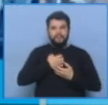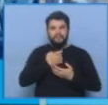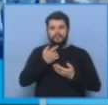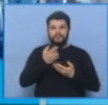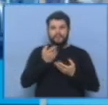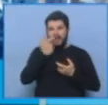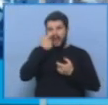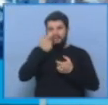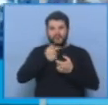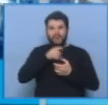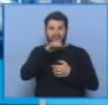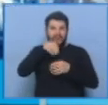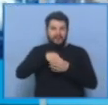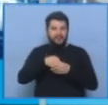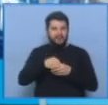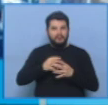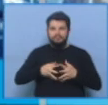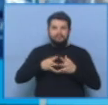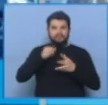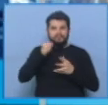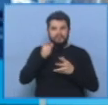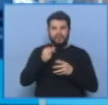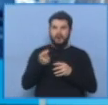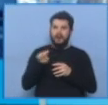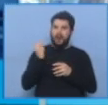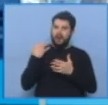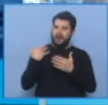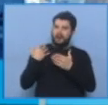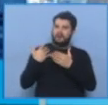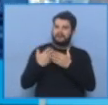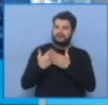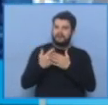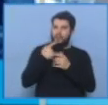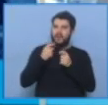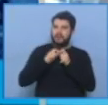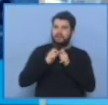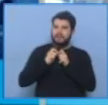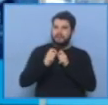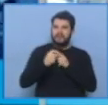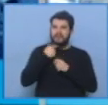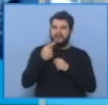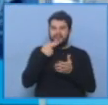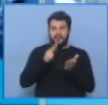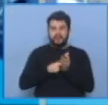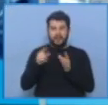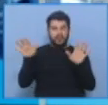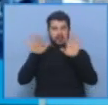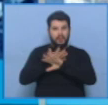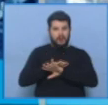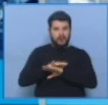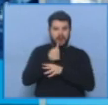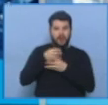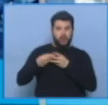os seus membros não são maduros. Nós, durante muito tempo, se calhar, tempo demais, negamos essa realidade, resolvemos